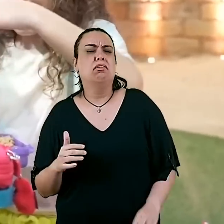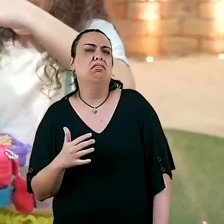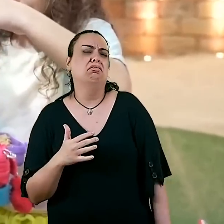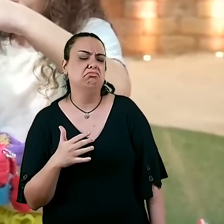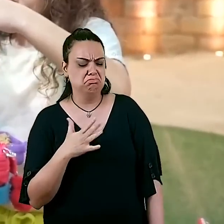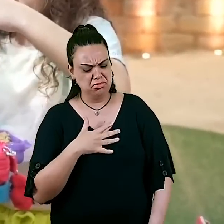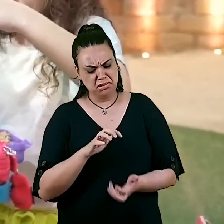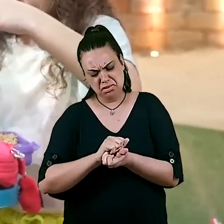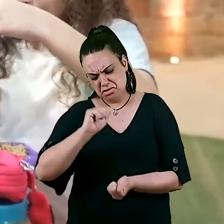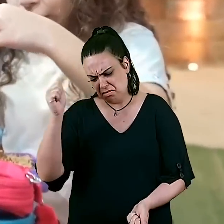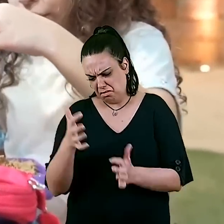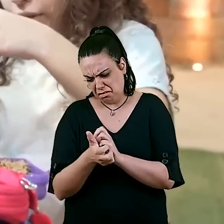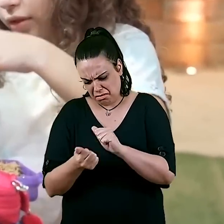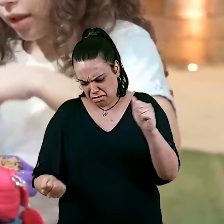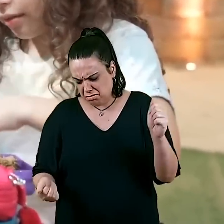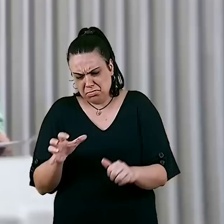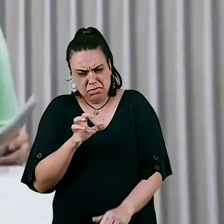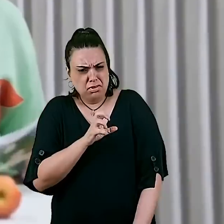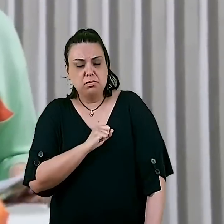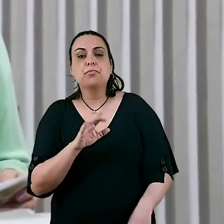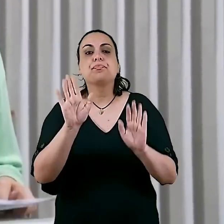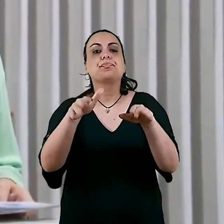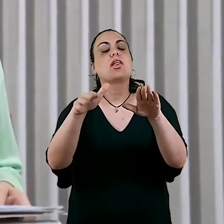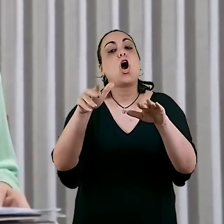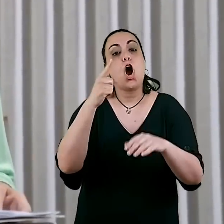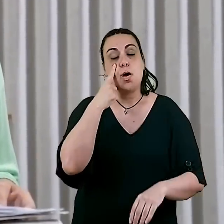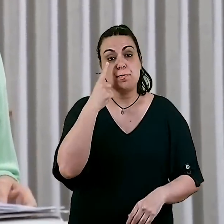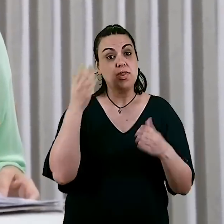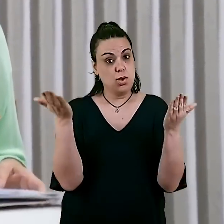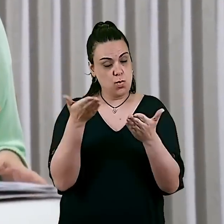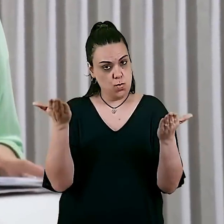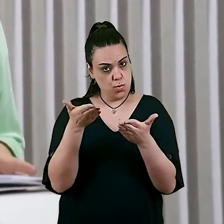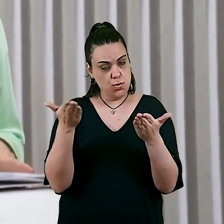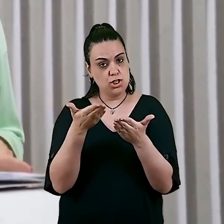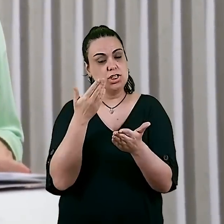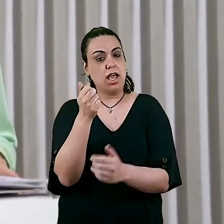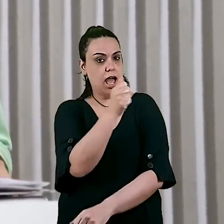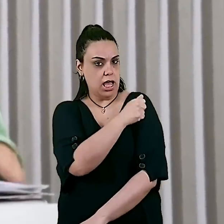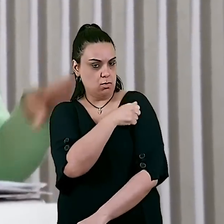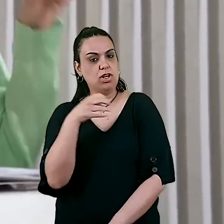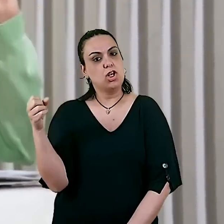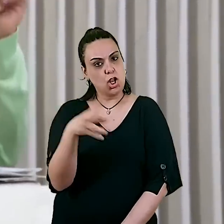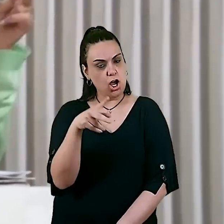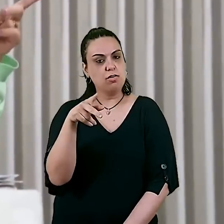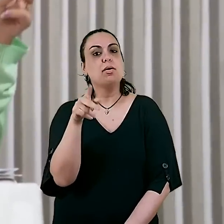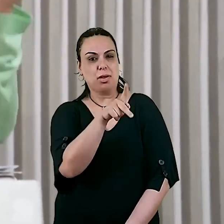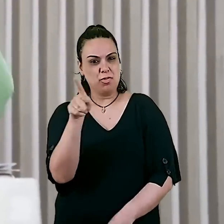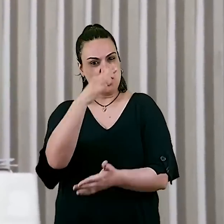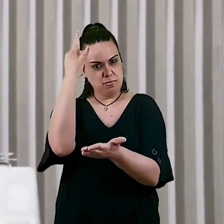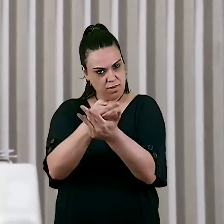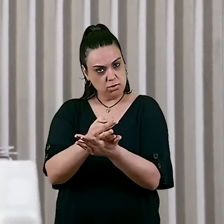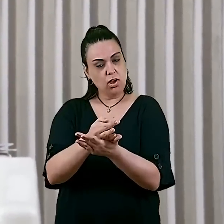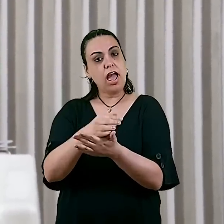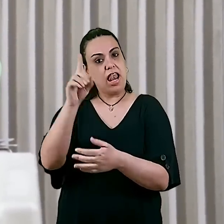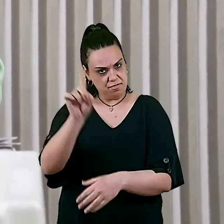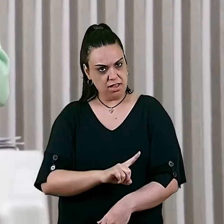Era a minha slime favorita, se for você. Olha só, gente. Hoje a gente vai receber uma aluna nova, que a professora dela faltou e ela vai assistir o